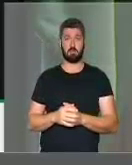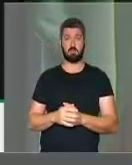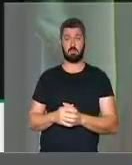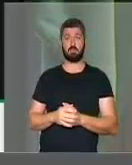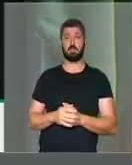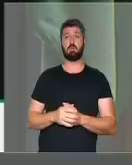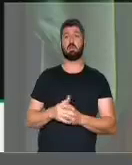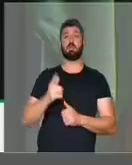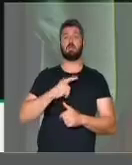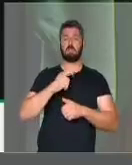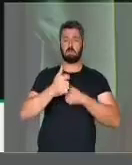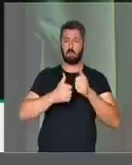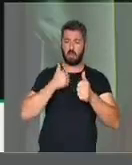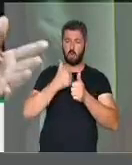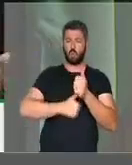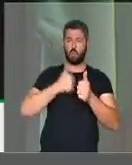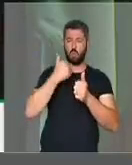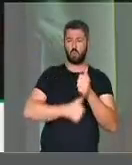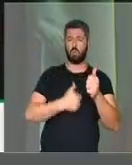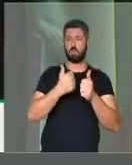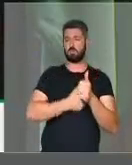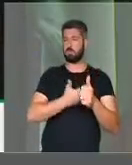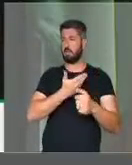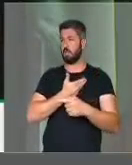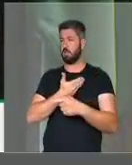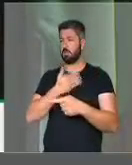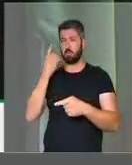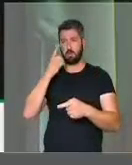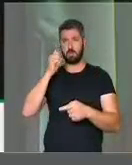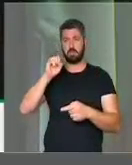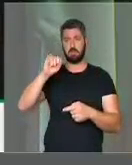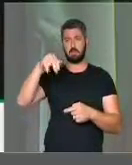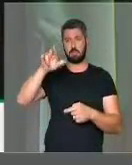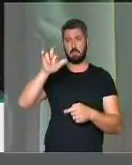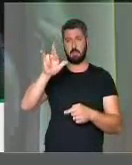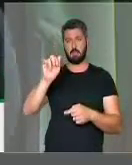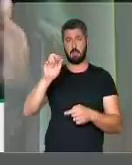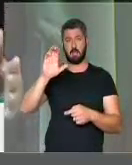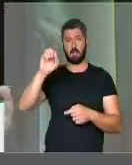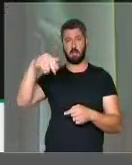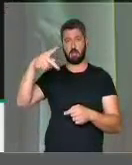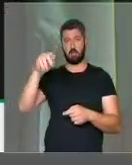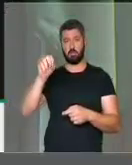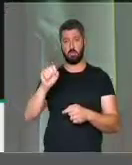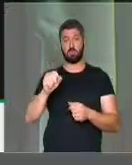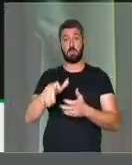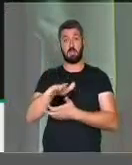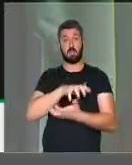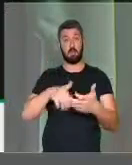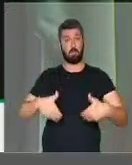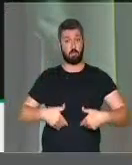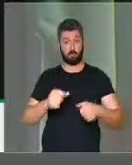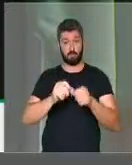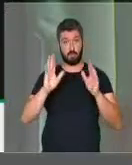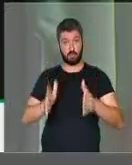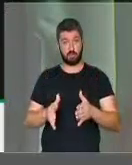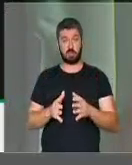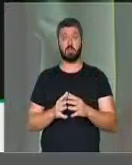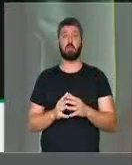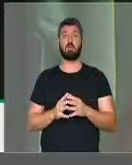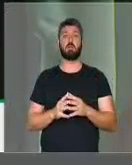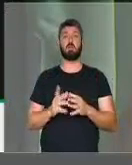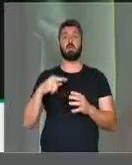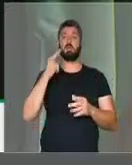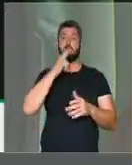aqui uma grande batalha, o colega deputado Siqueira Campos fez até greve de fome e a gente